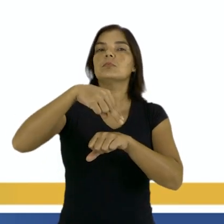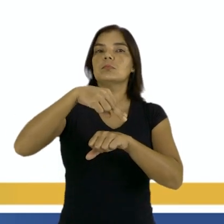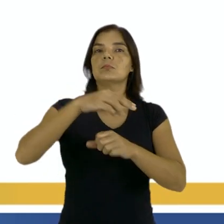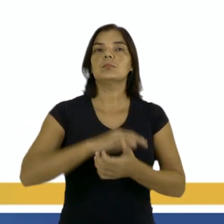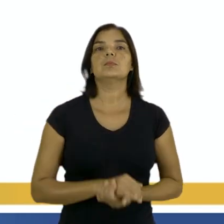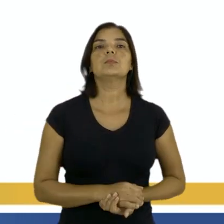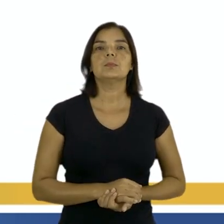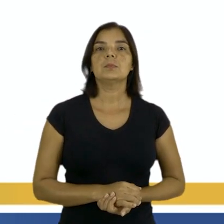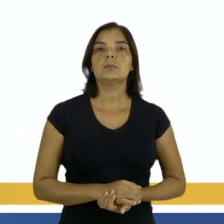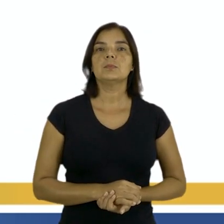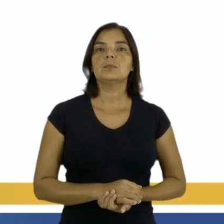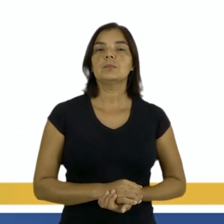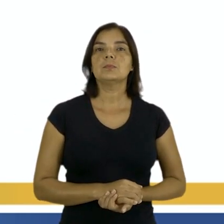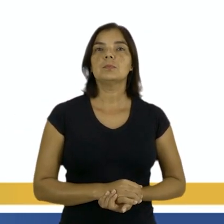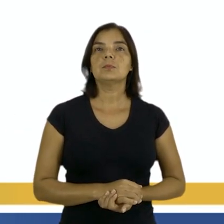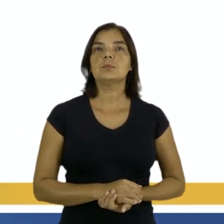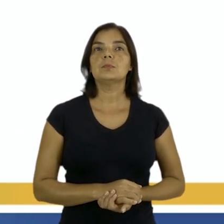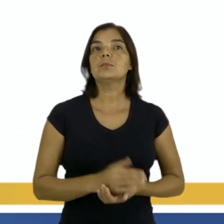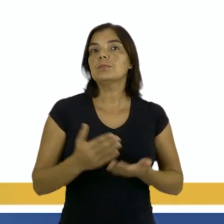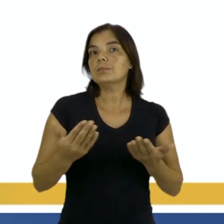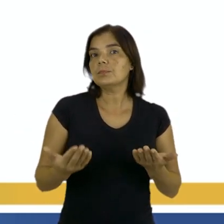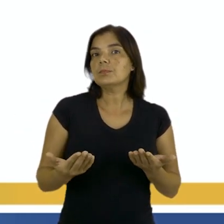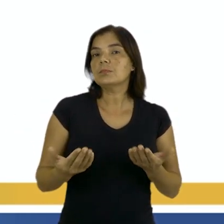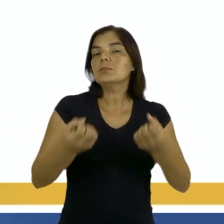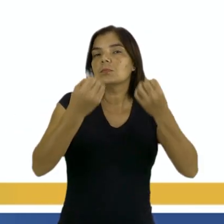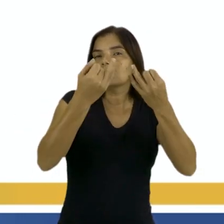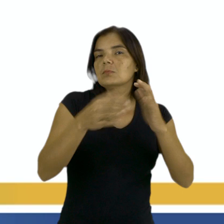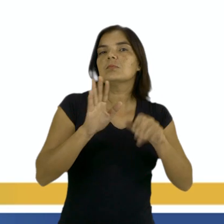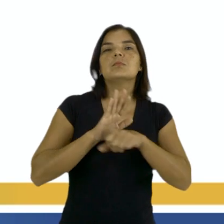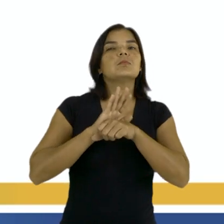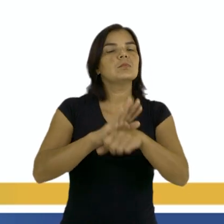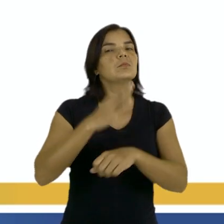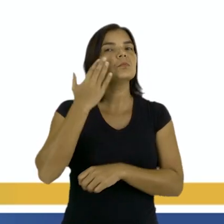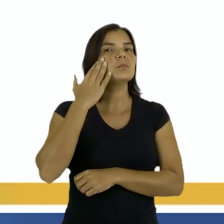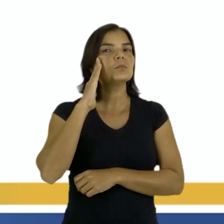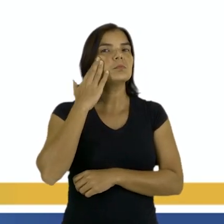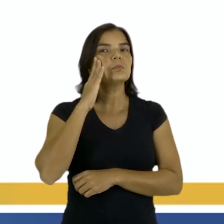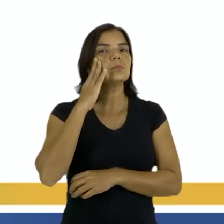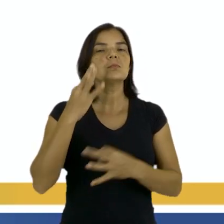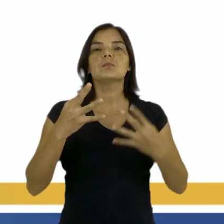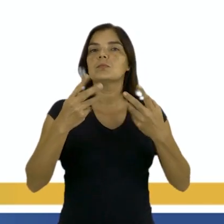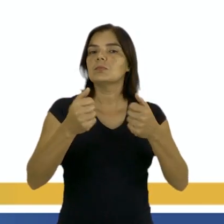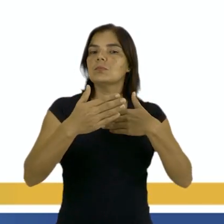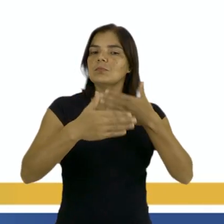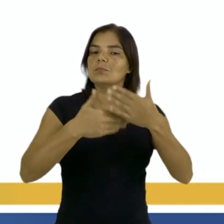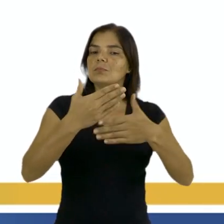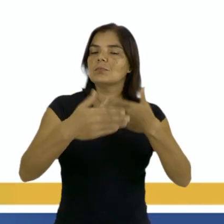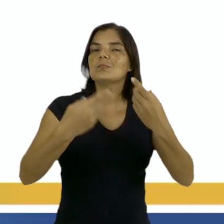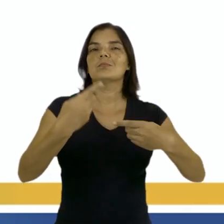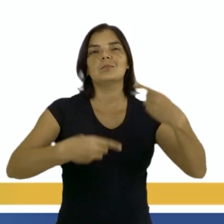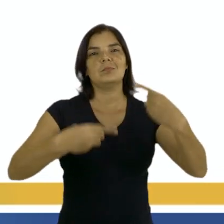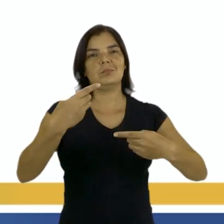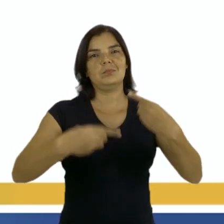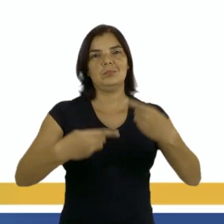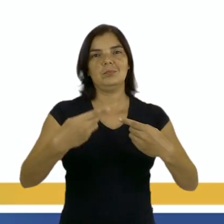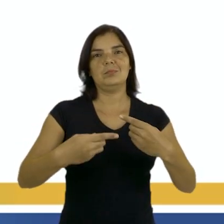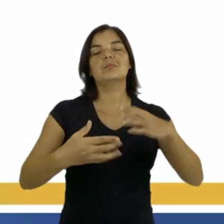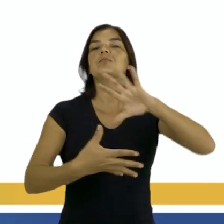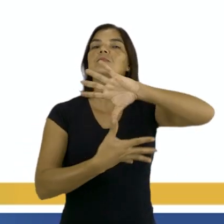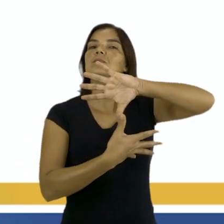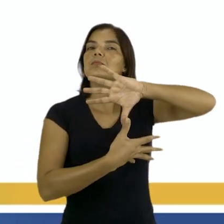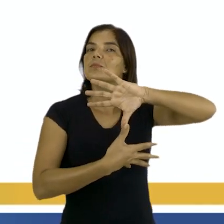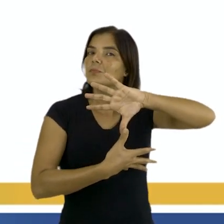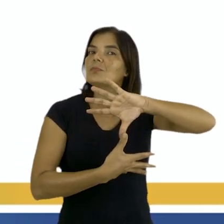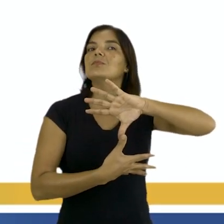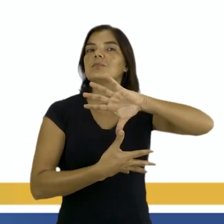o Estado, certo? Bom, esses conceitos vão ajudar a gente a compreender todos os processos políticos que envolvem a América,